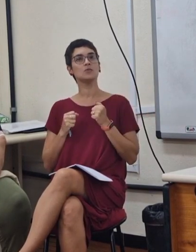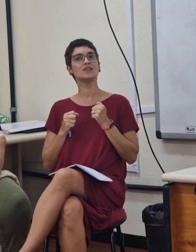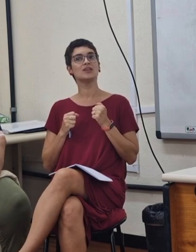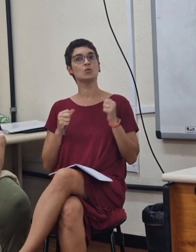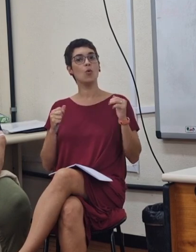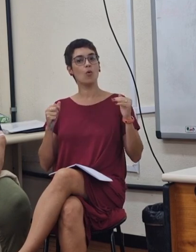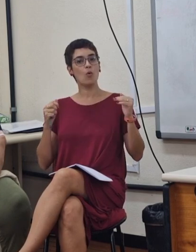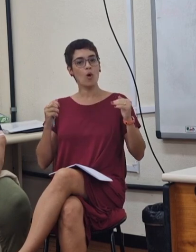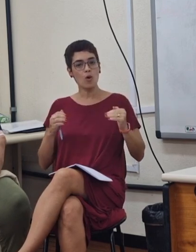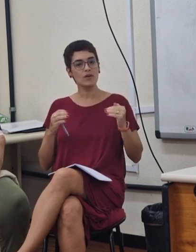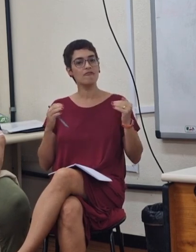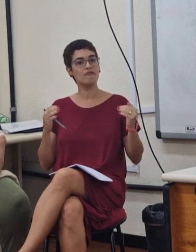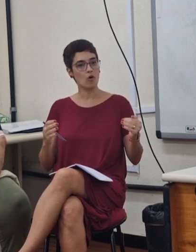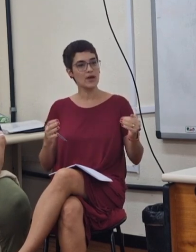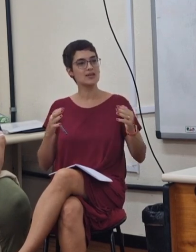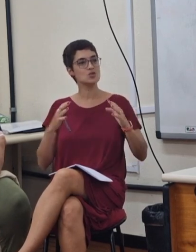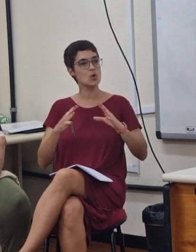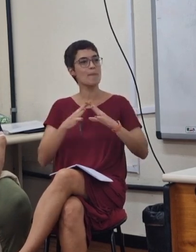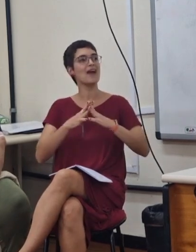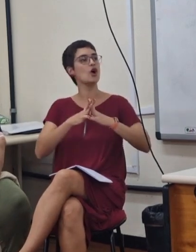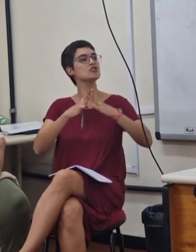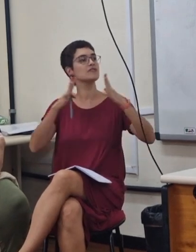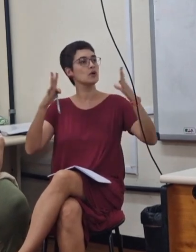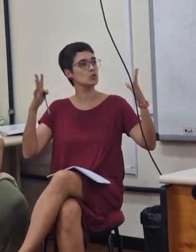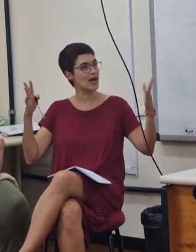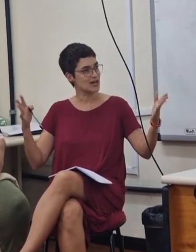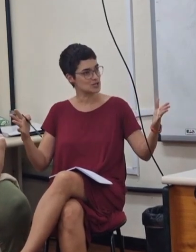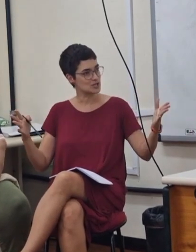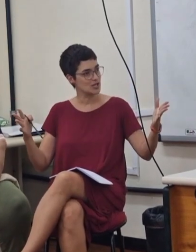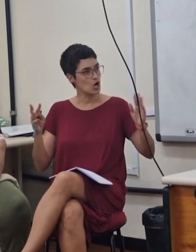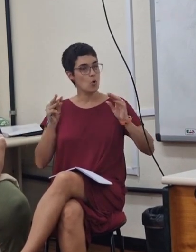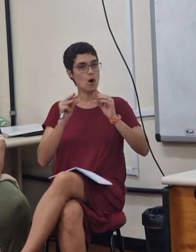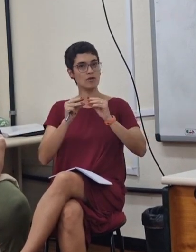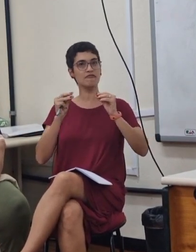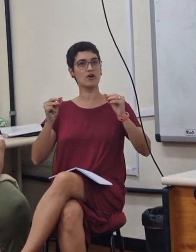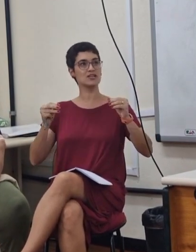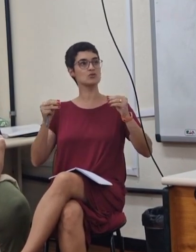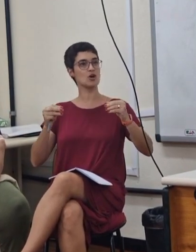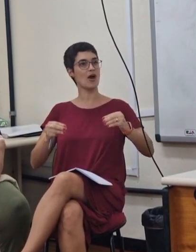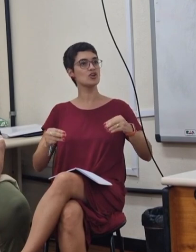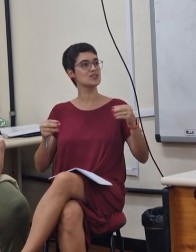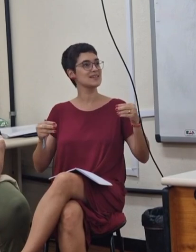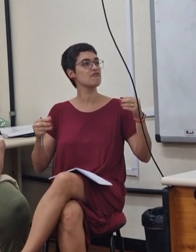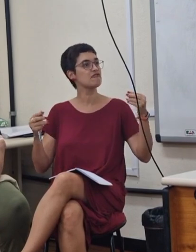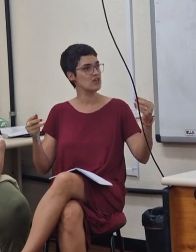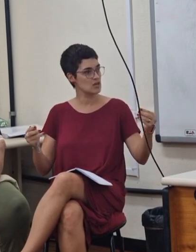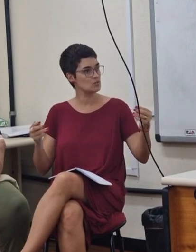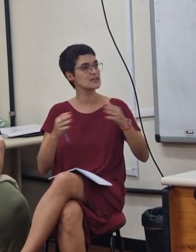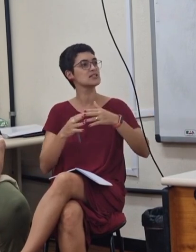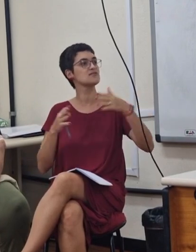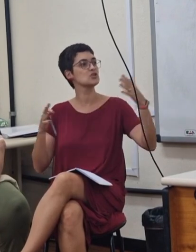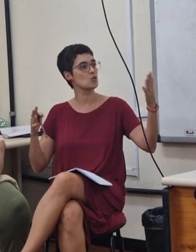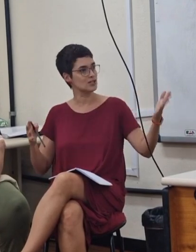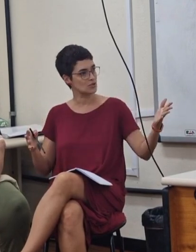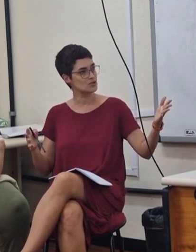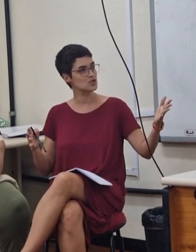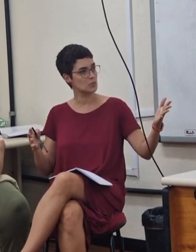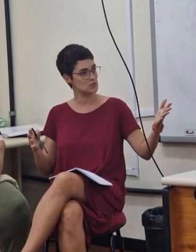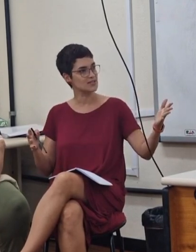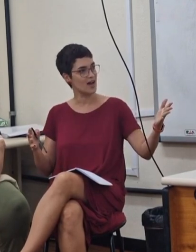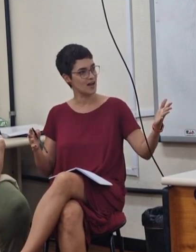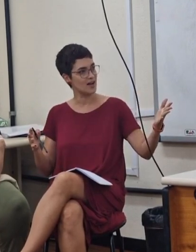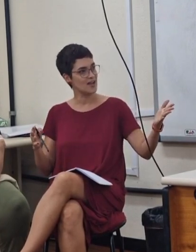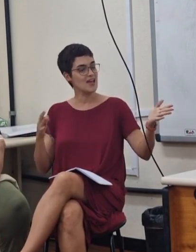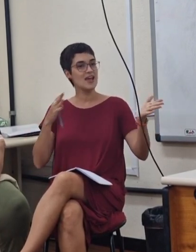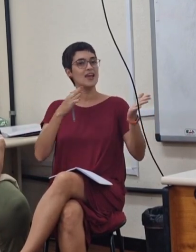fiquei me perguntando, qual que foi a sua maior dificuldade? Qual que foi o seu maior desafio nesses 24 anos